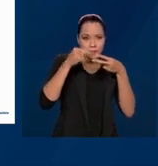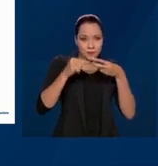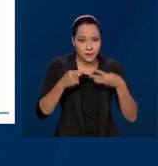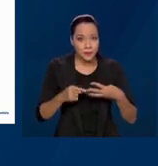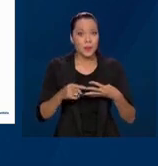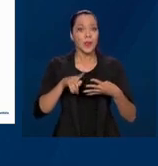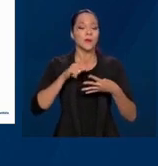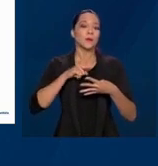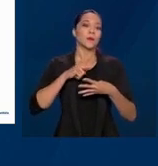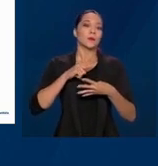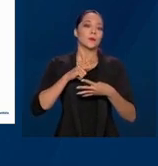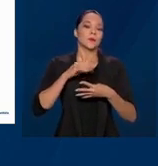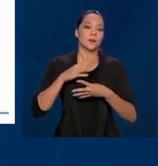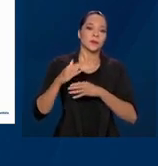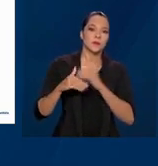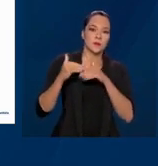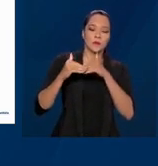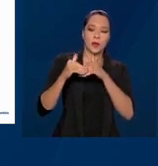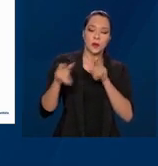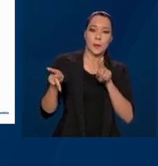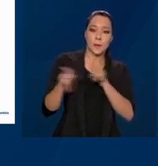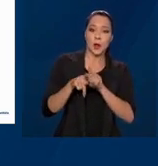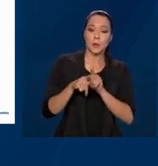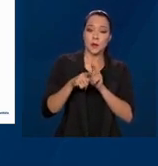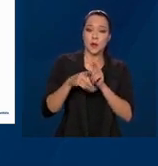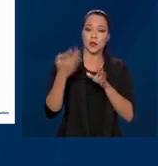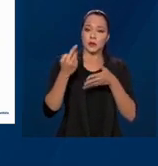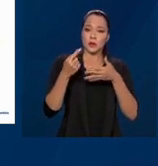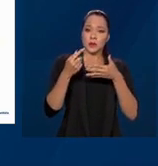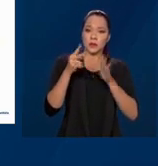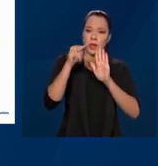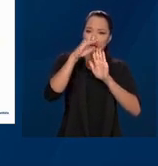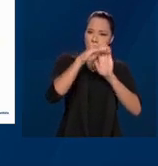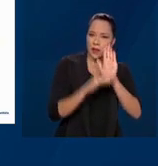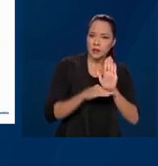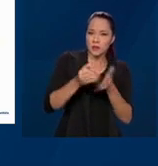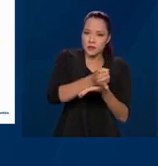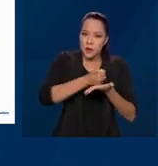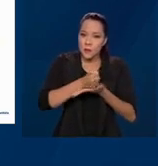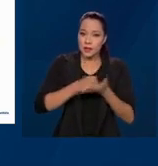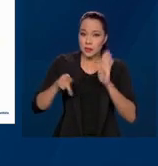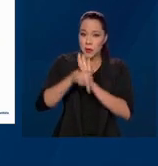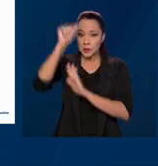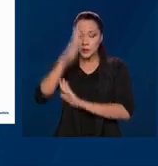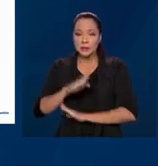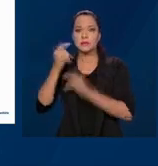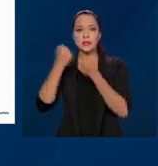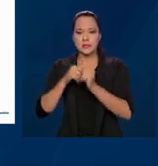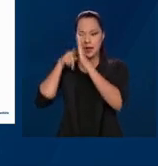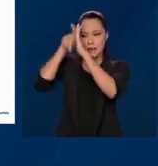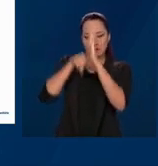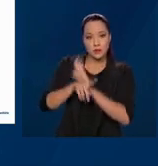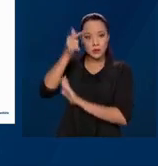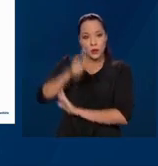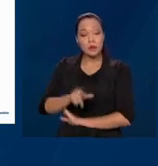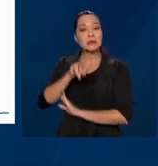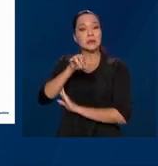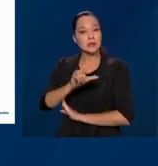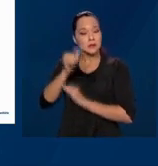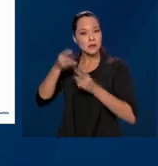nesse desenvolvimento da farmacopeia que eu disse para vocês, precisam ser revistos, caso se